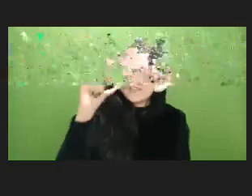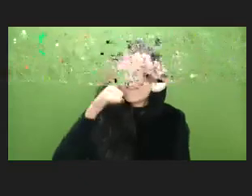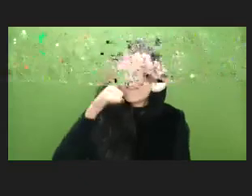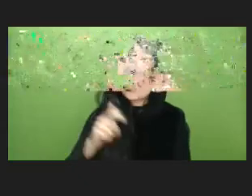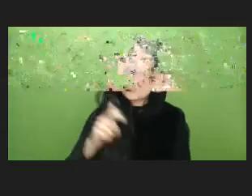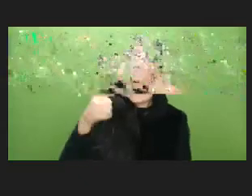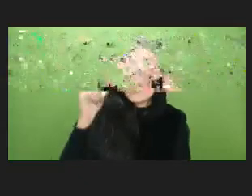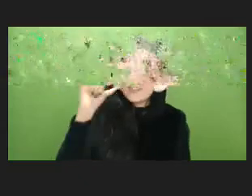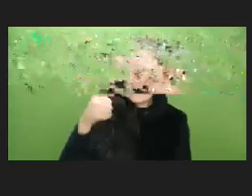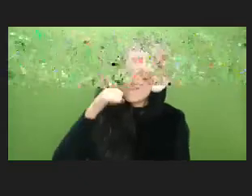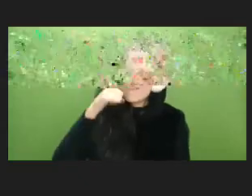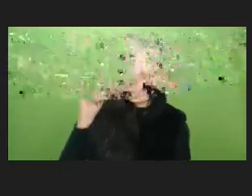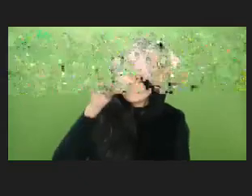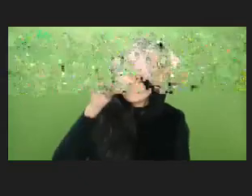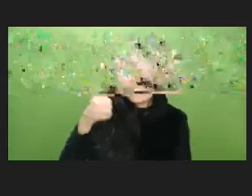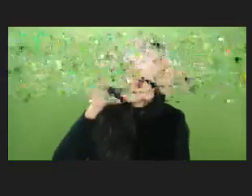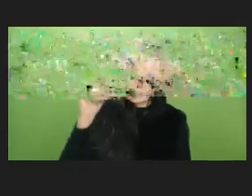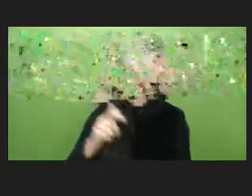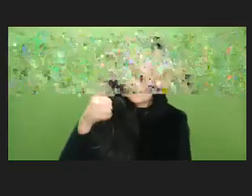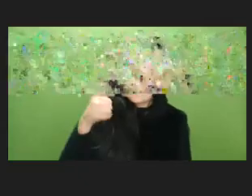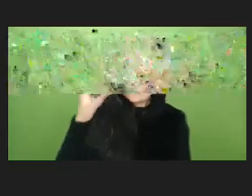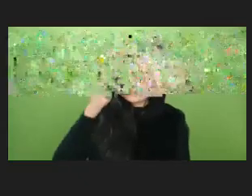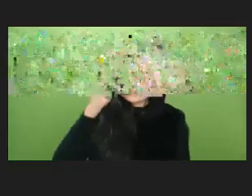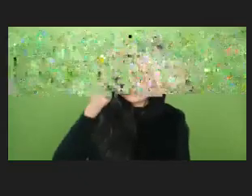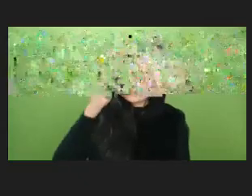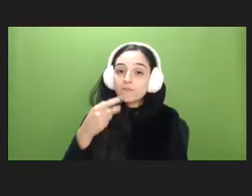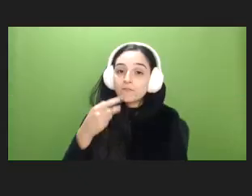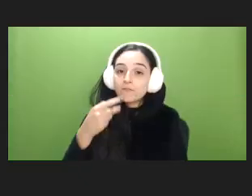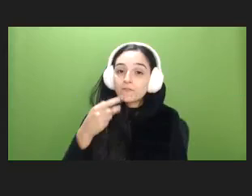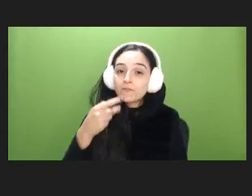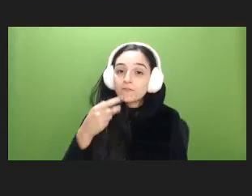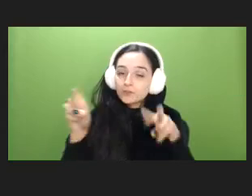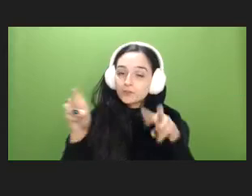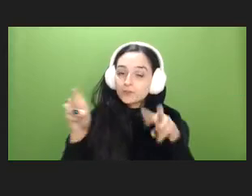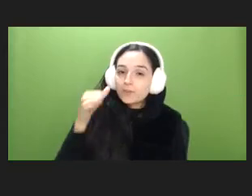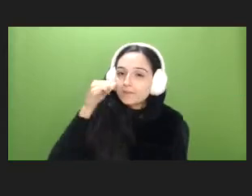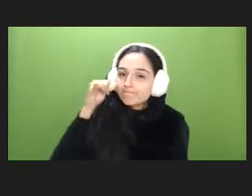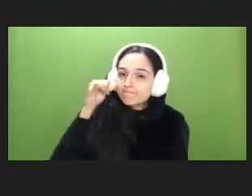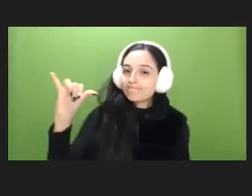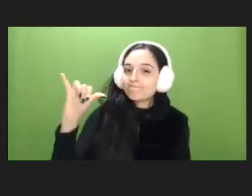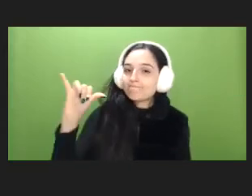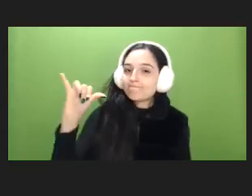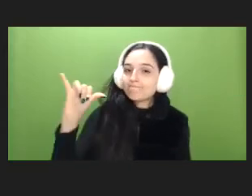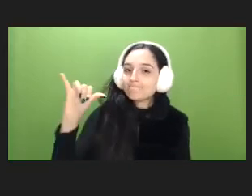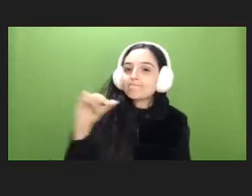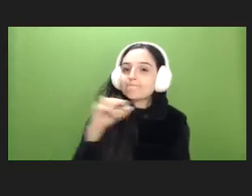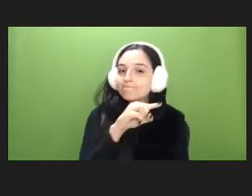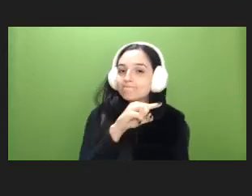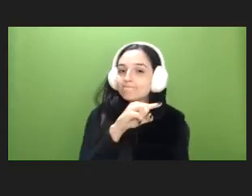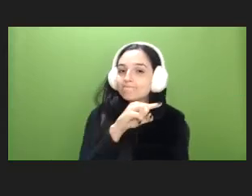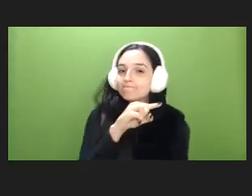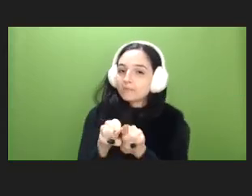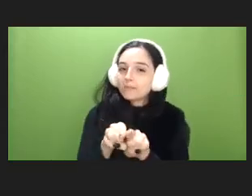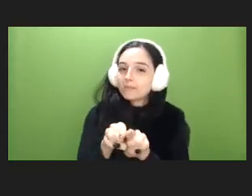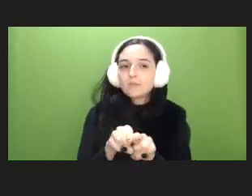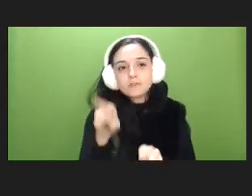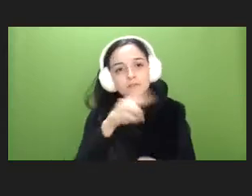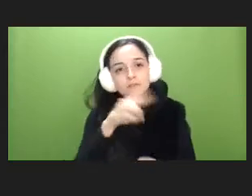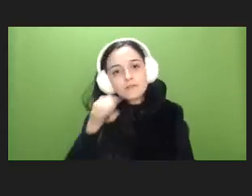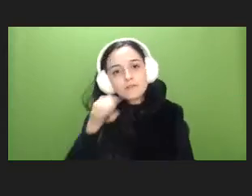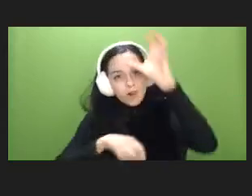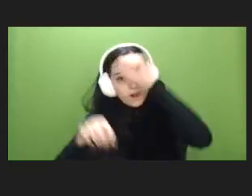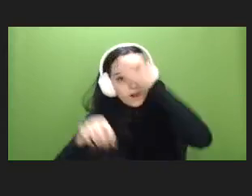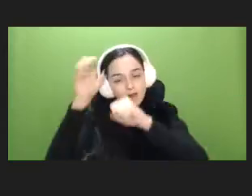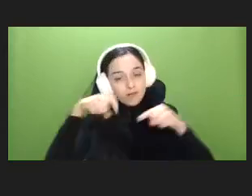Então, falar sobre prevenção e que vocês possam também falar para outras pessoas é